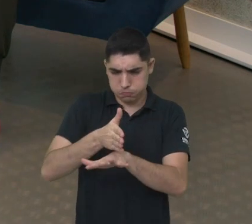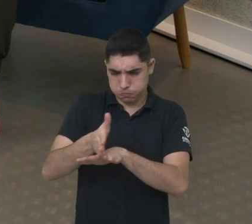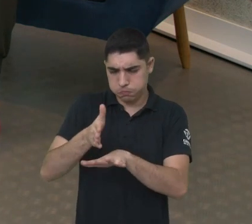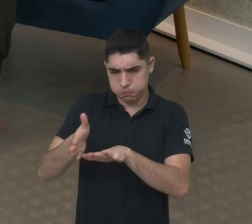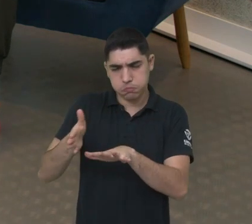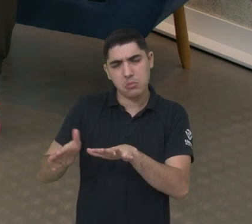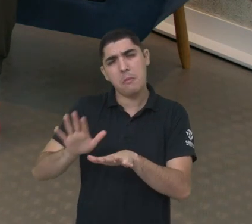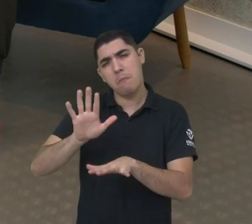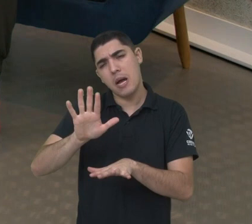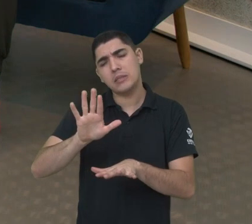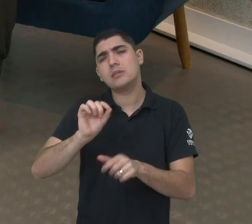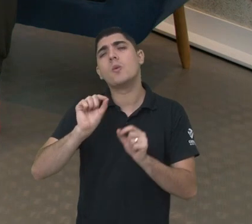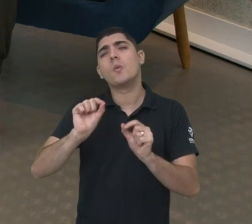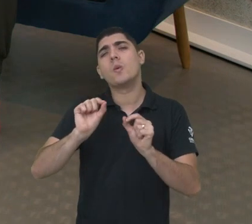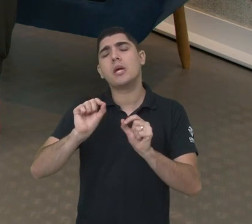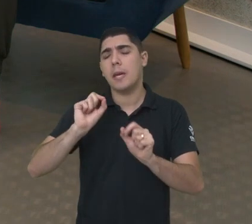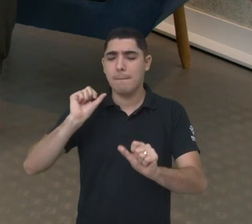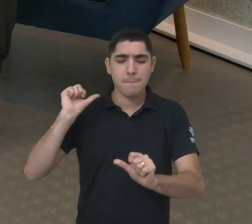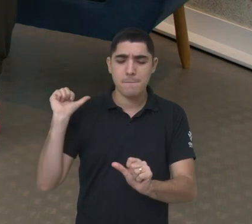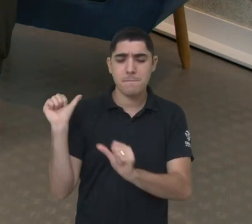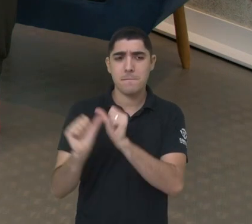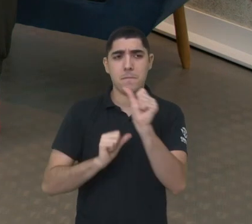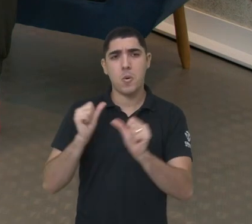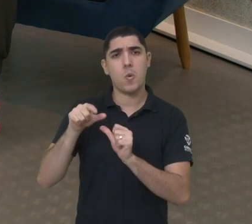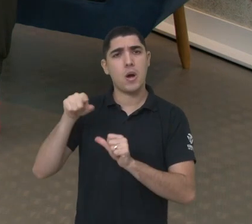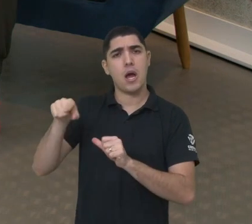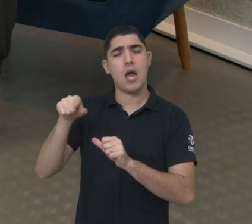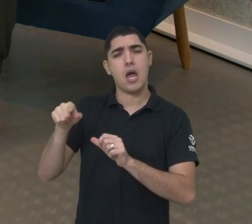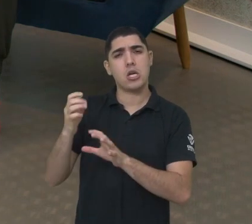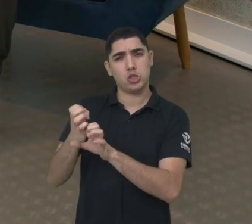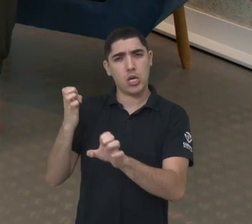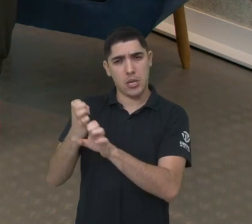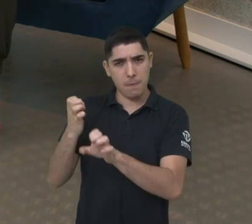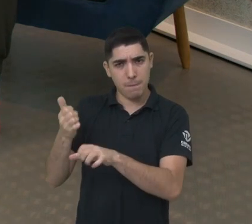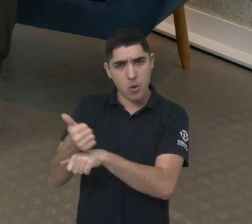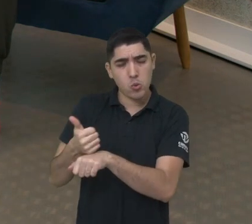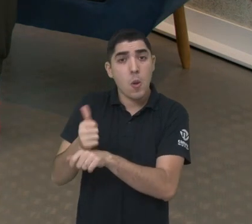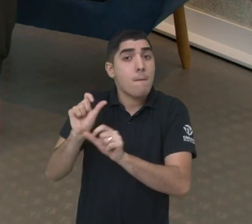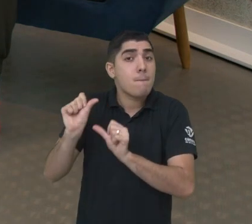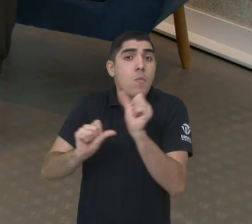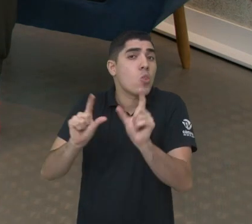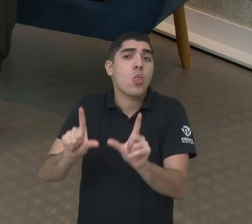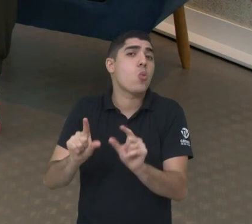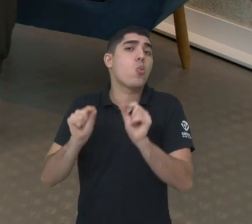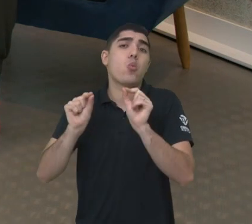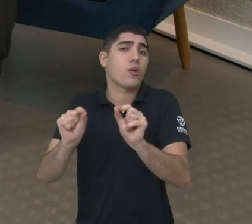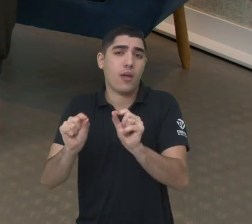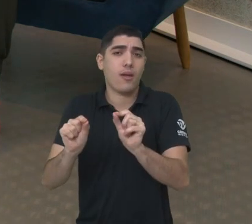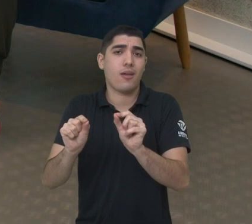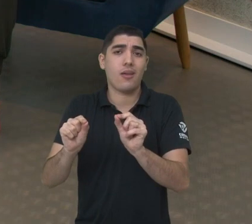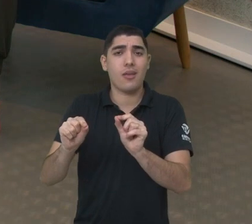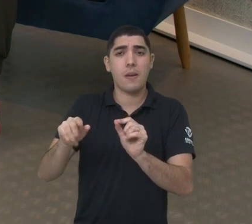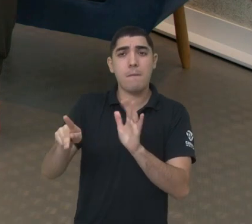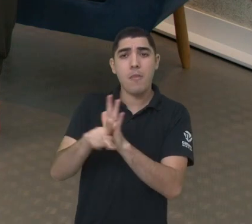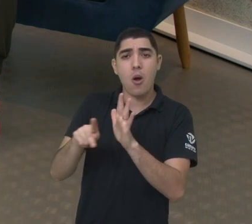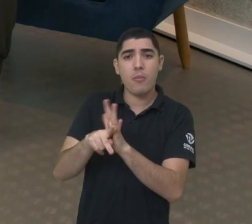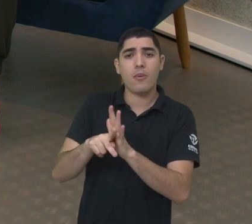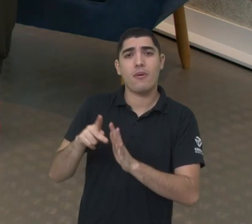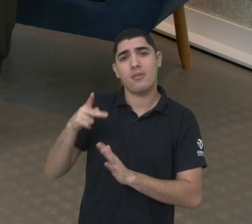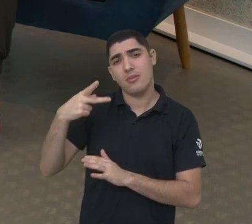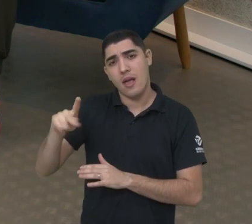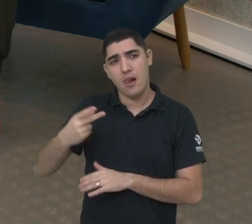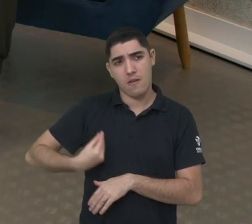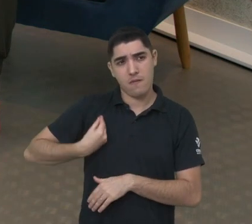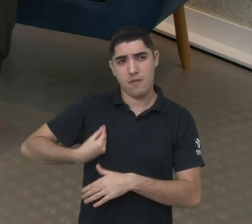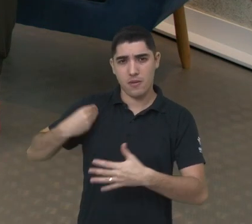de produção, mas, de fato, o que muda nessa profissão do engenheiro de produção